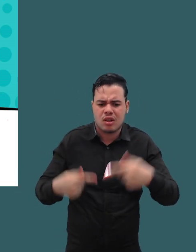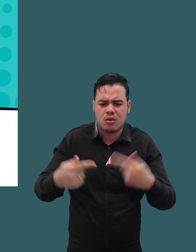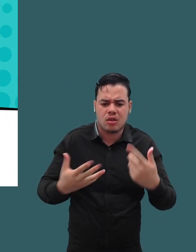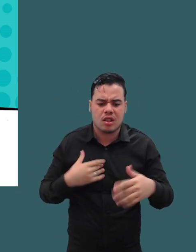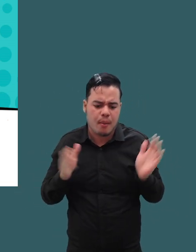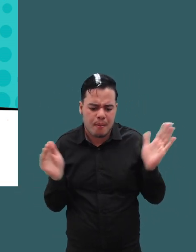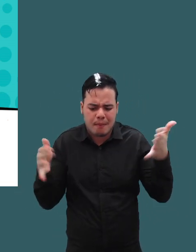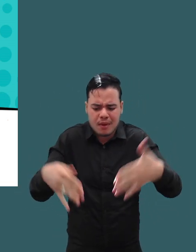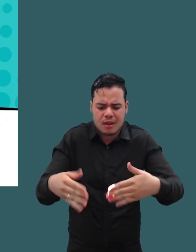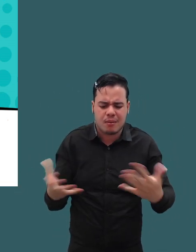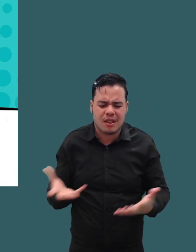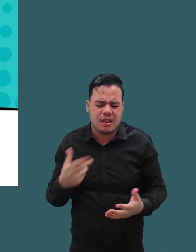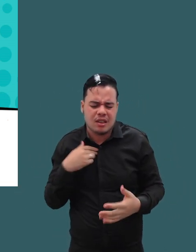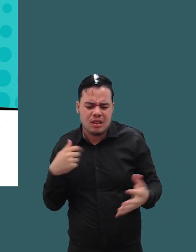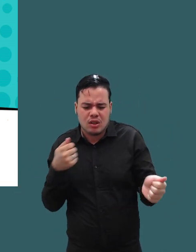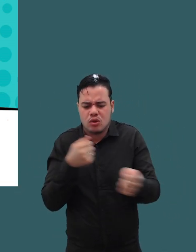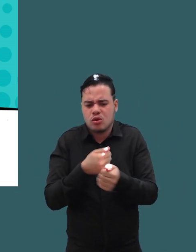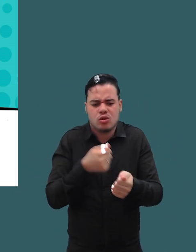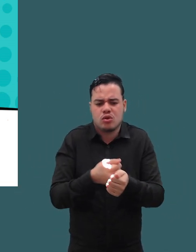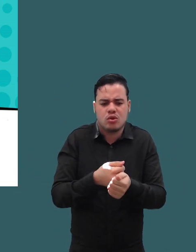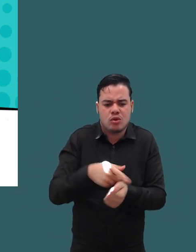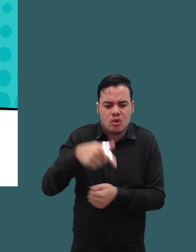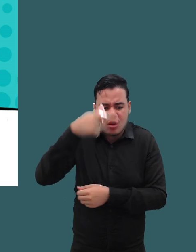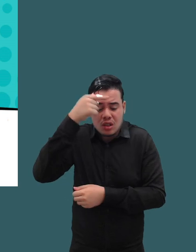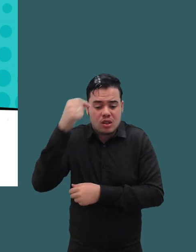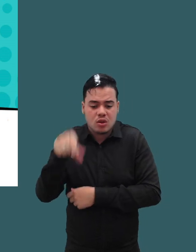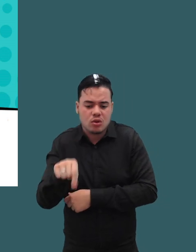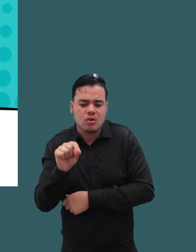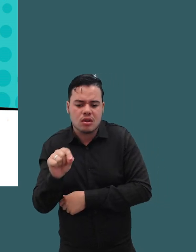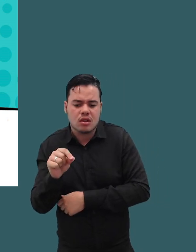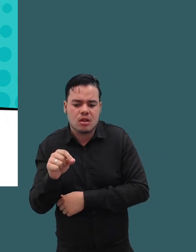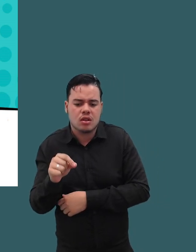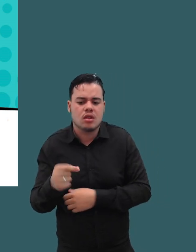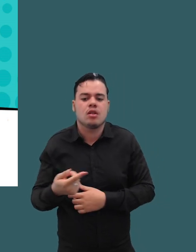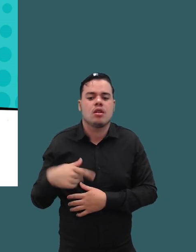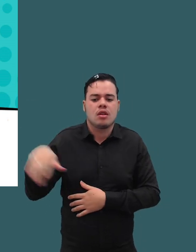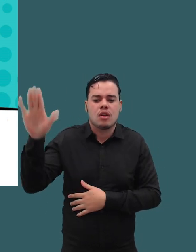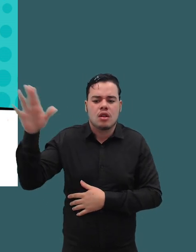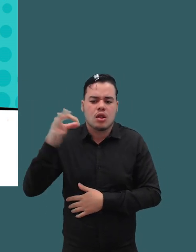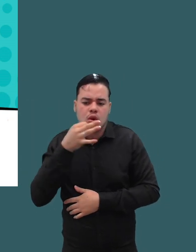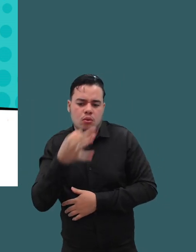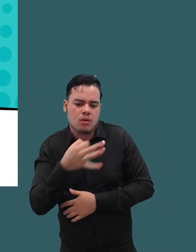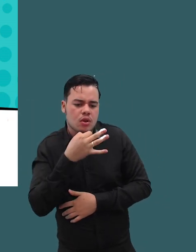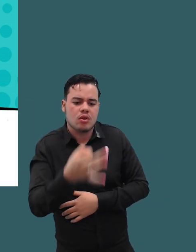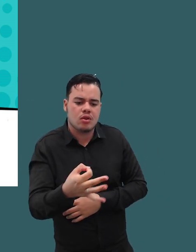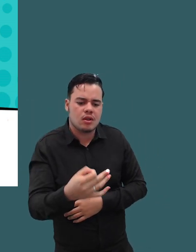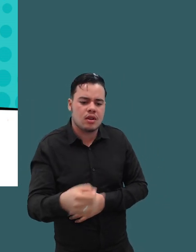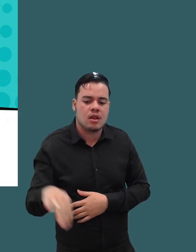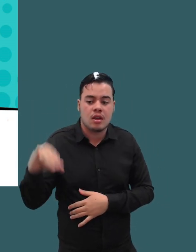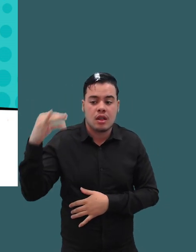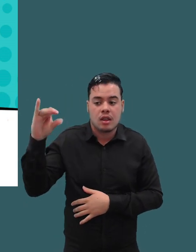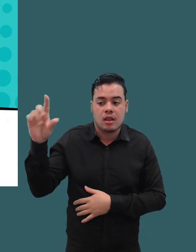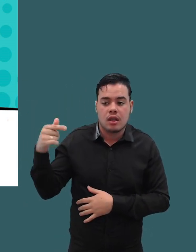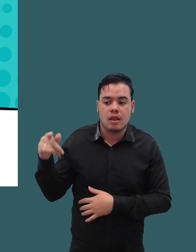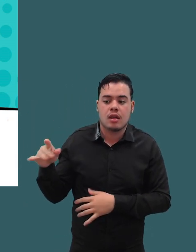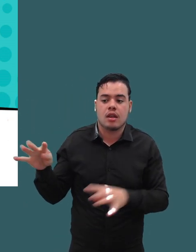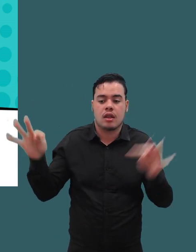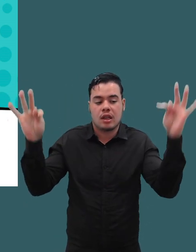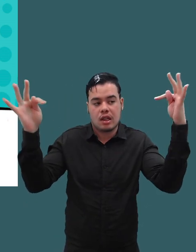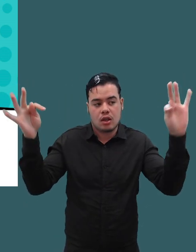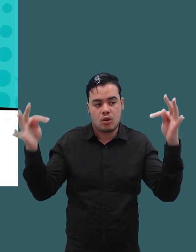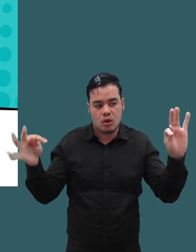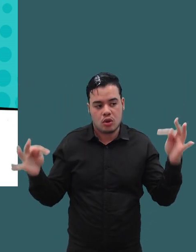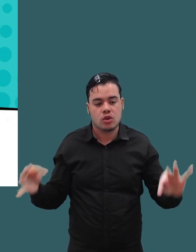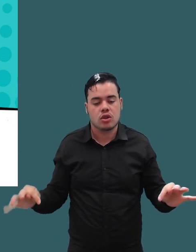querem decidir os rumos da ciência e tecnologia. E nós fomos para a